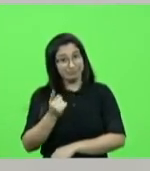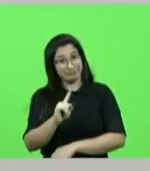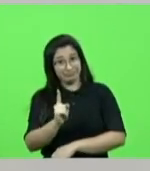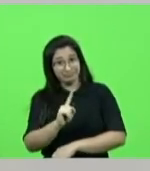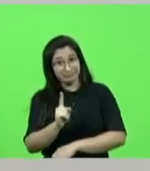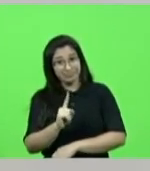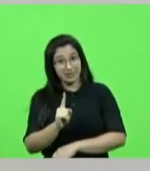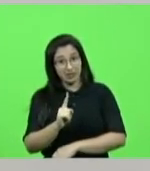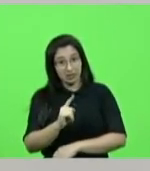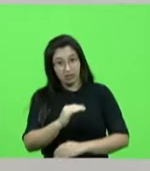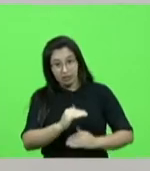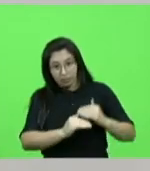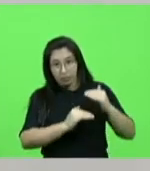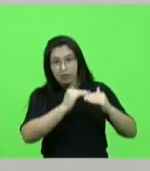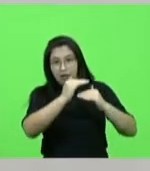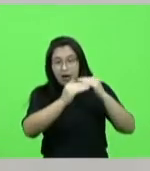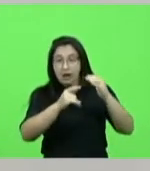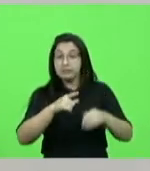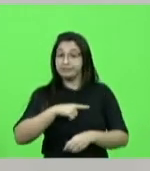os avanços que tivemos,